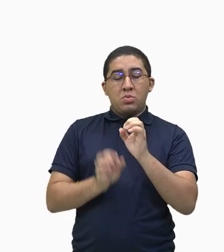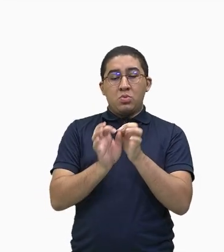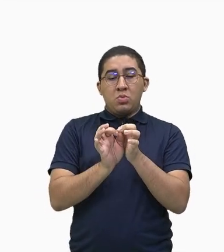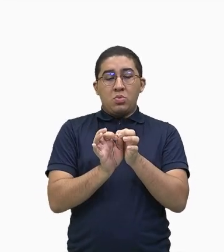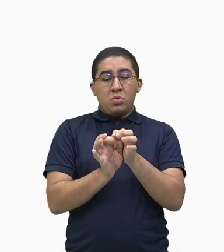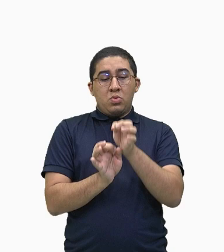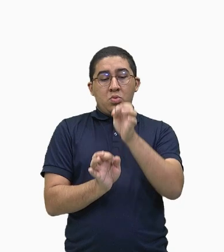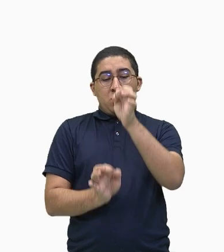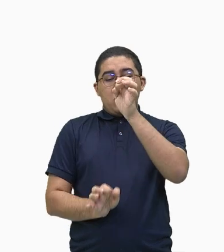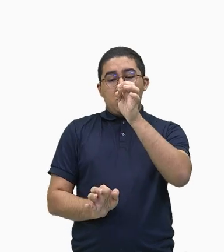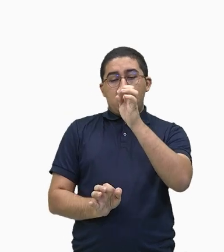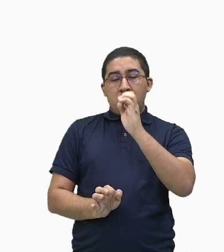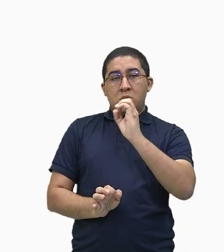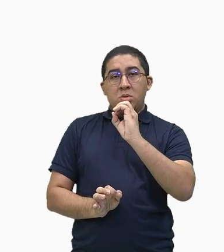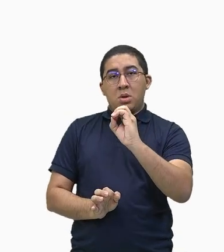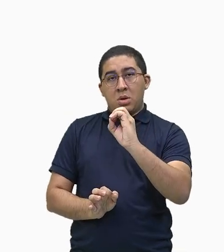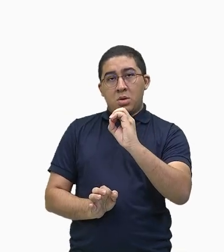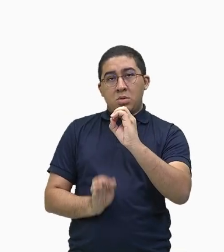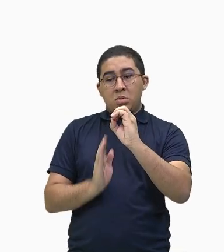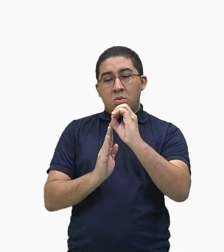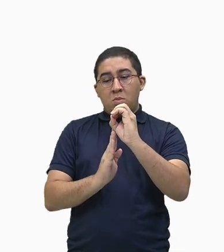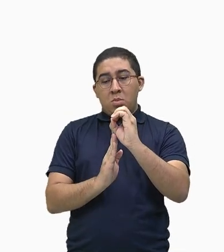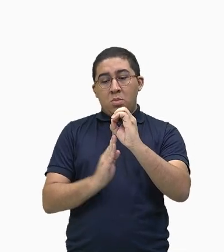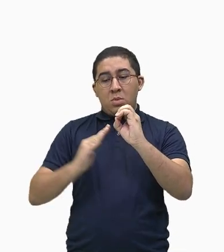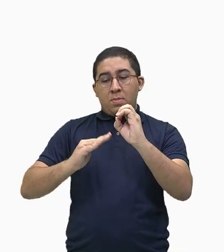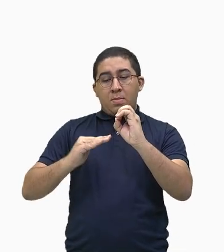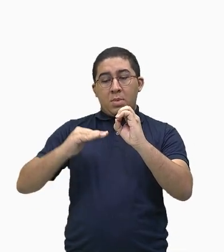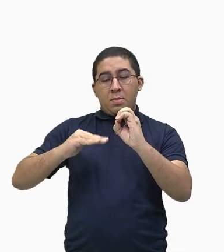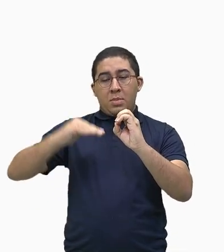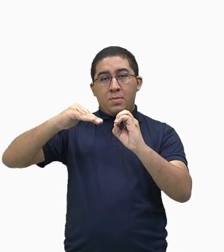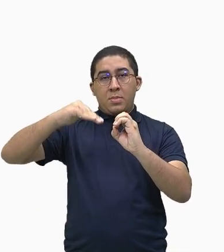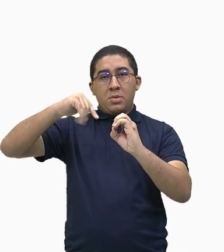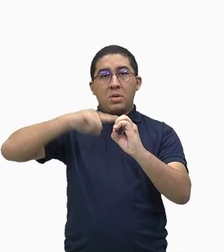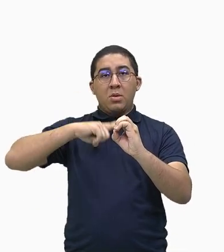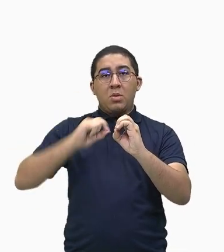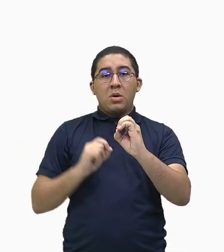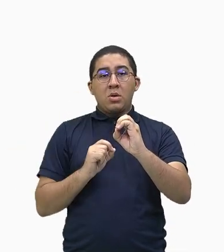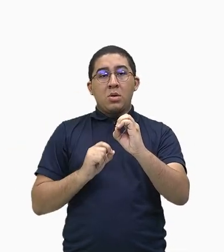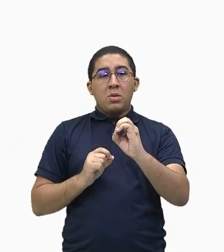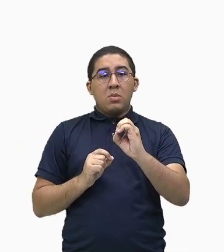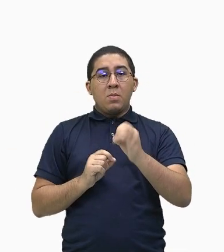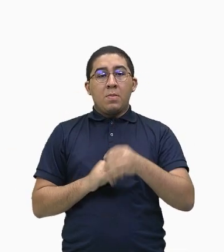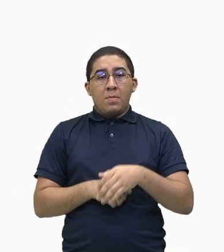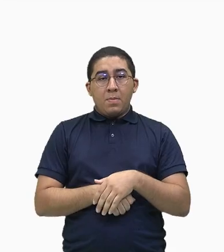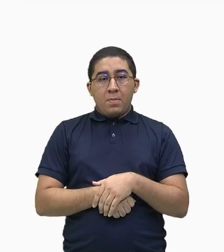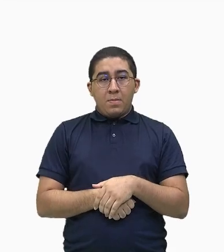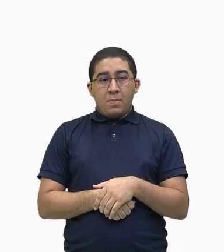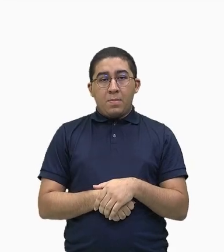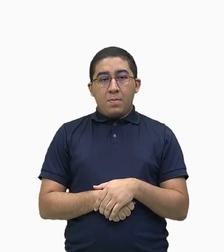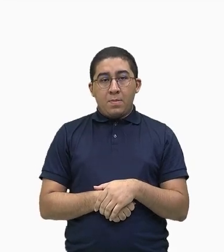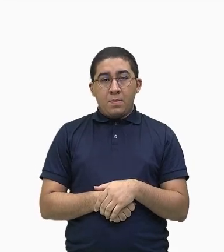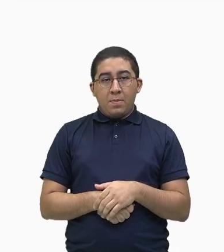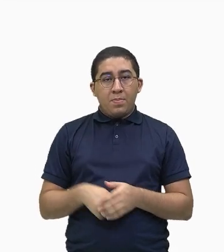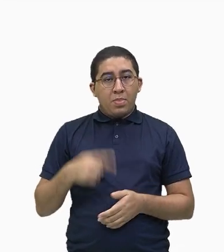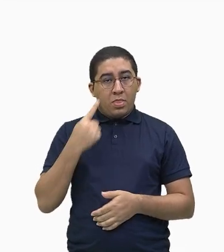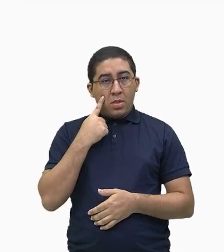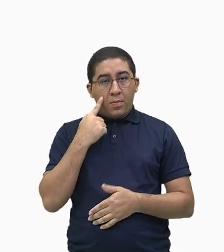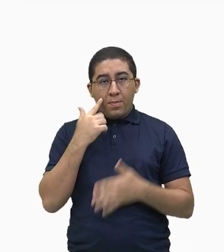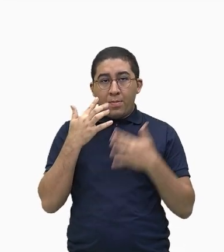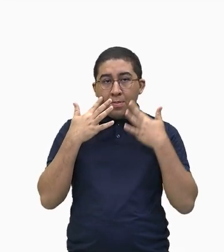Terra, cada fuso de 15 graus, ele é delimitado por 2 meridianos. Observem